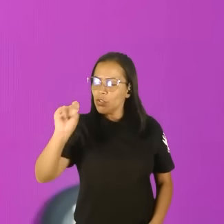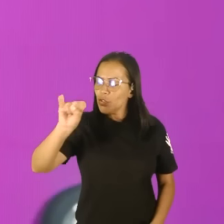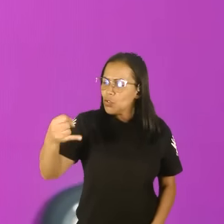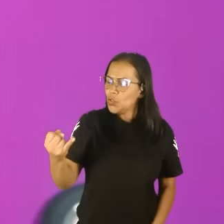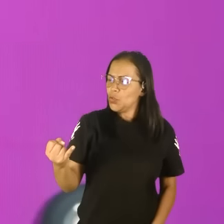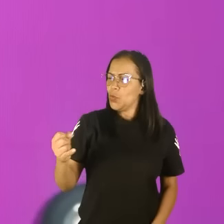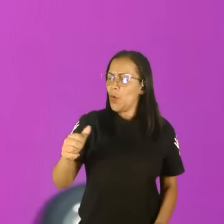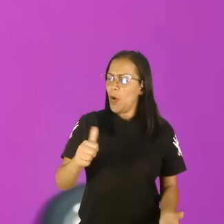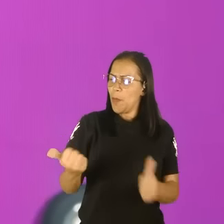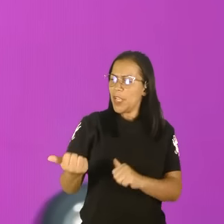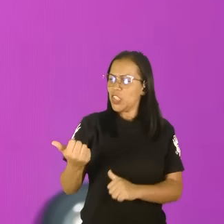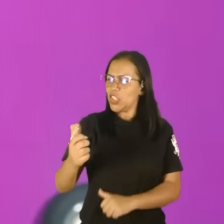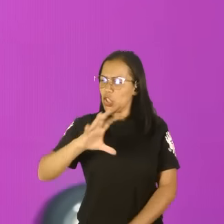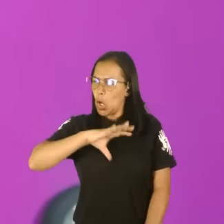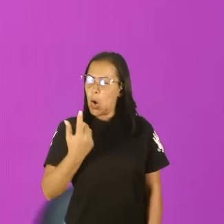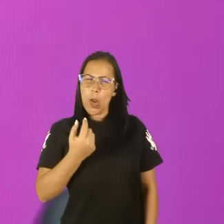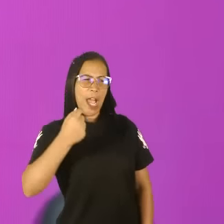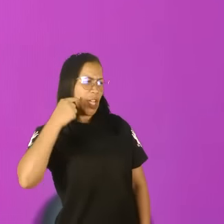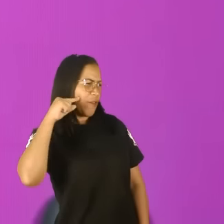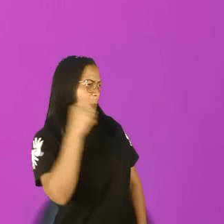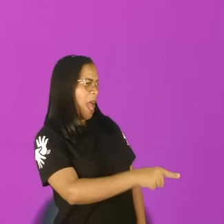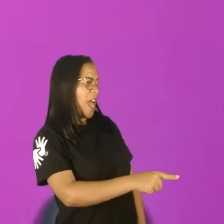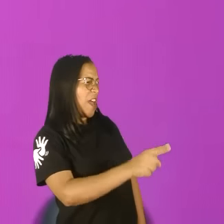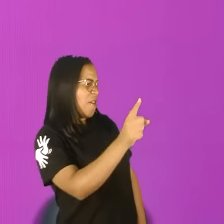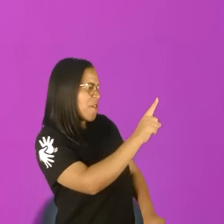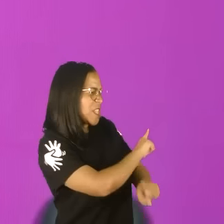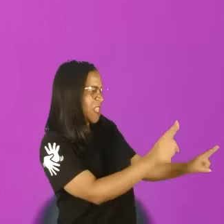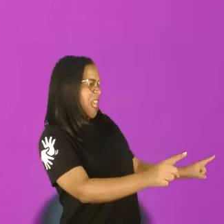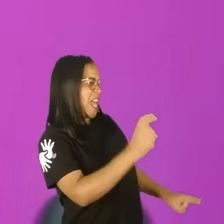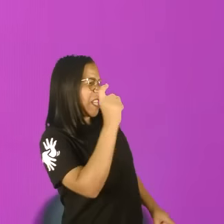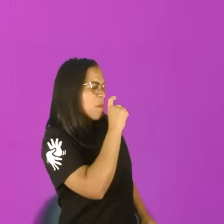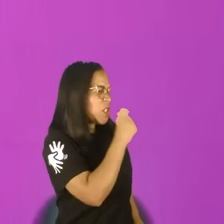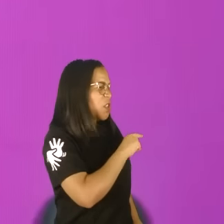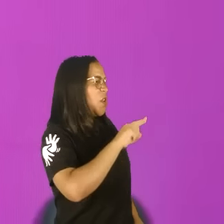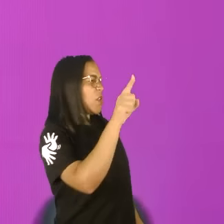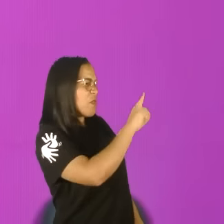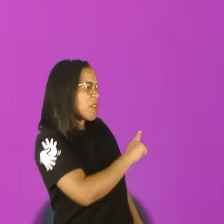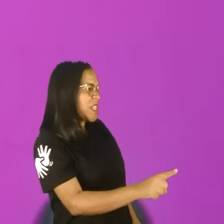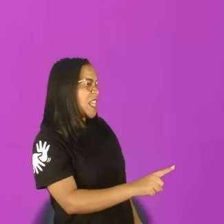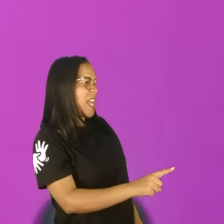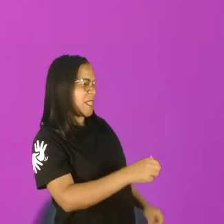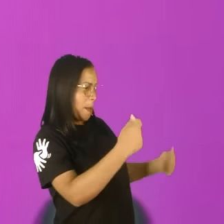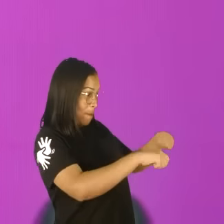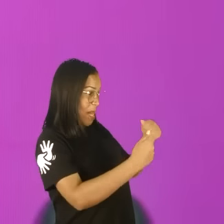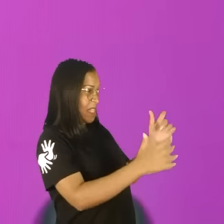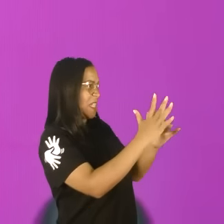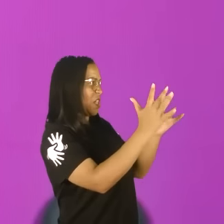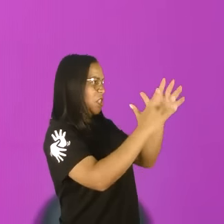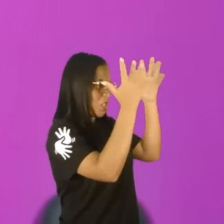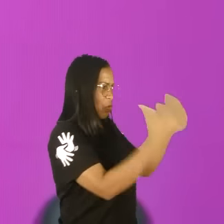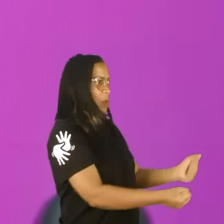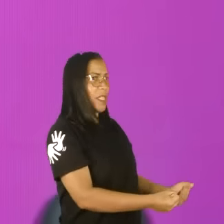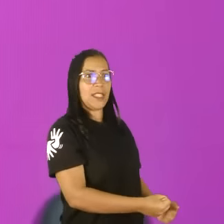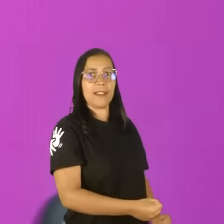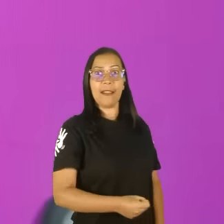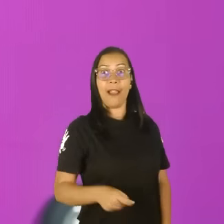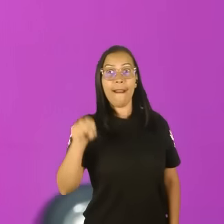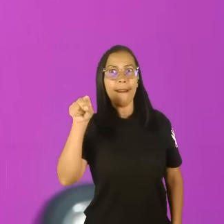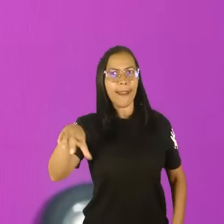temperamento colérico ou porque João Batista era cabra macho. A verdade é que tudo aquilo que ele